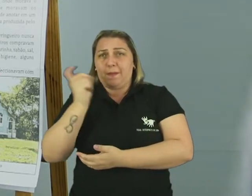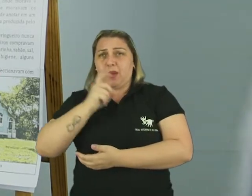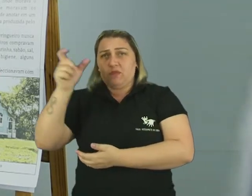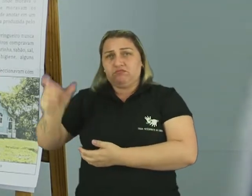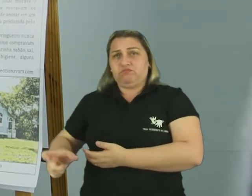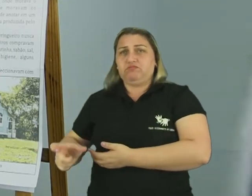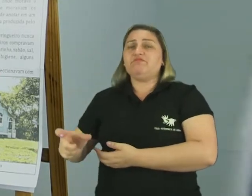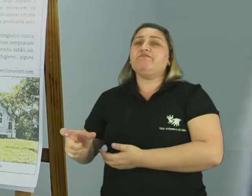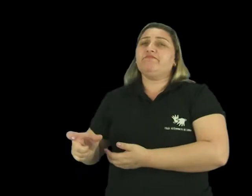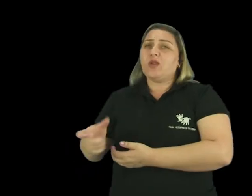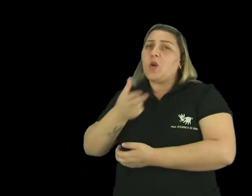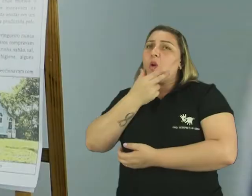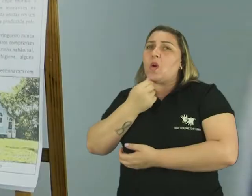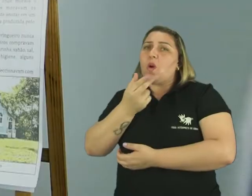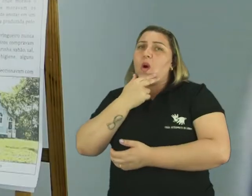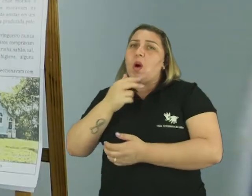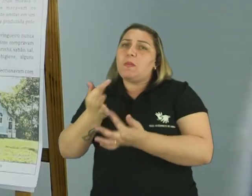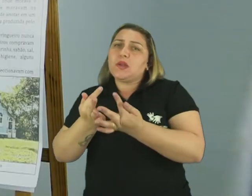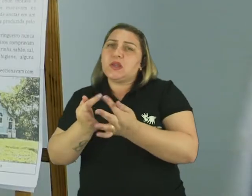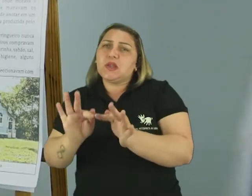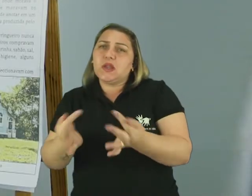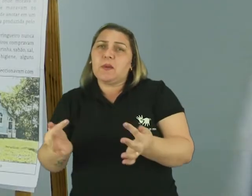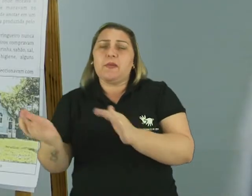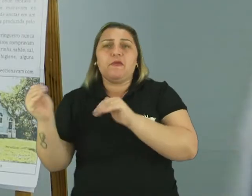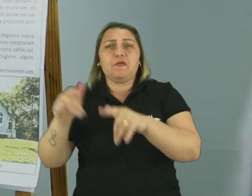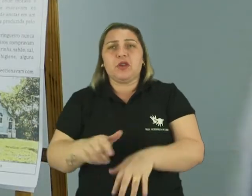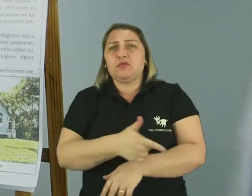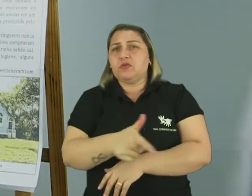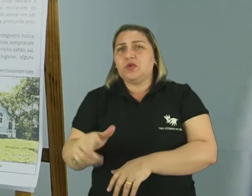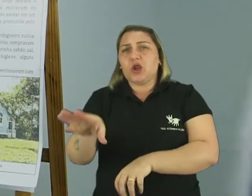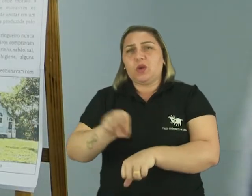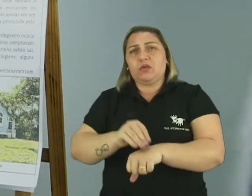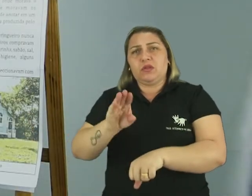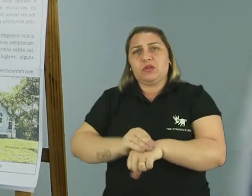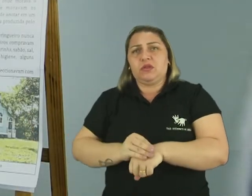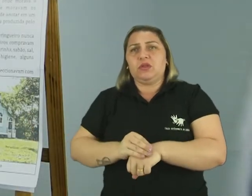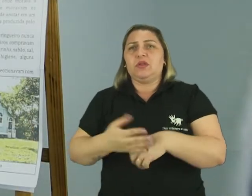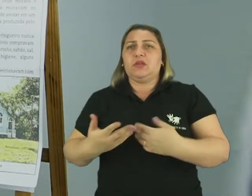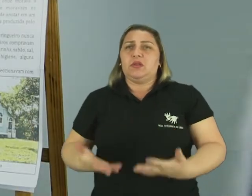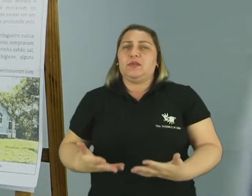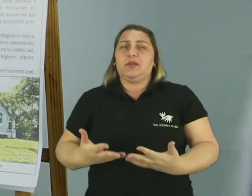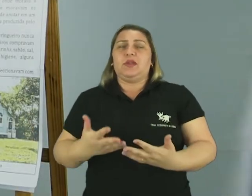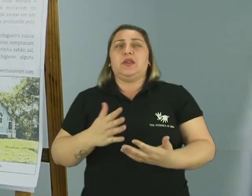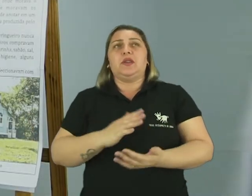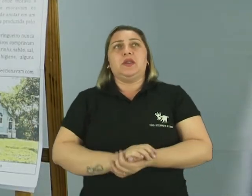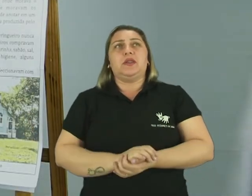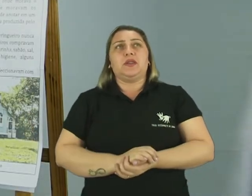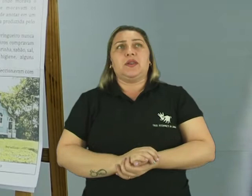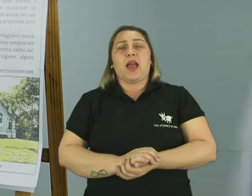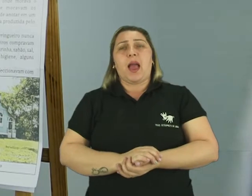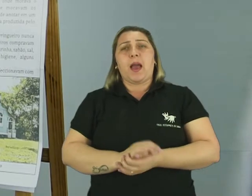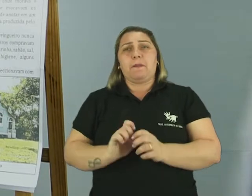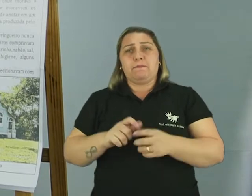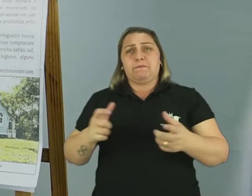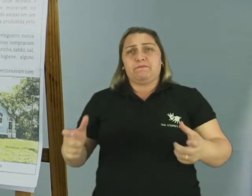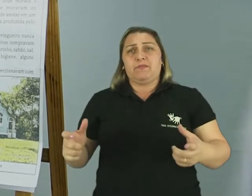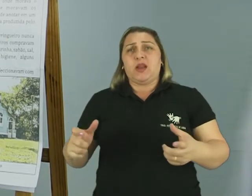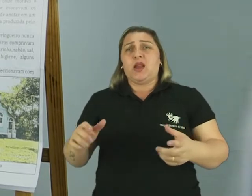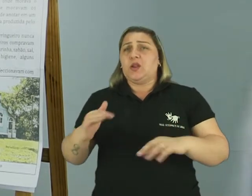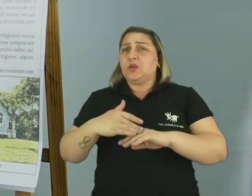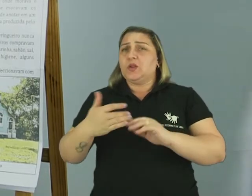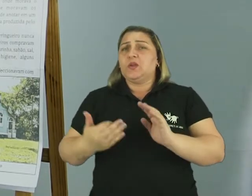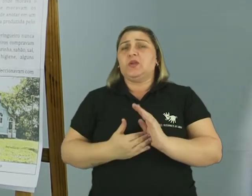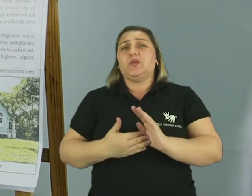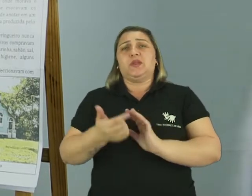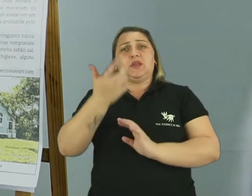acontecia diante de tudo isso, porque eles vinham, eles não tinham muito conhecimento, muitos, eu creio que a maioria, ou se não